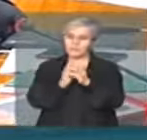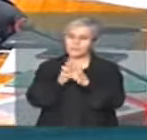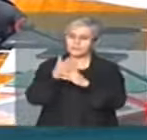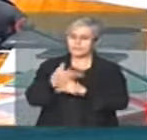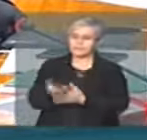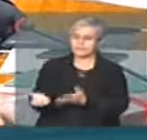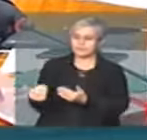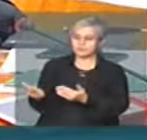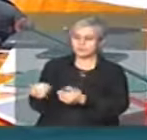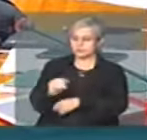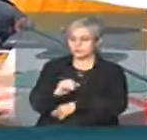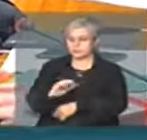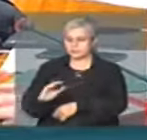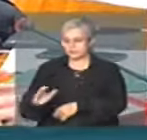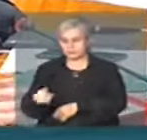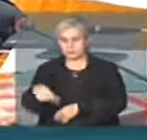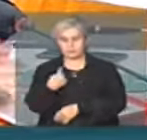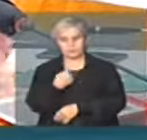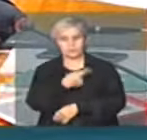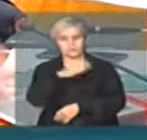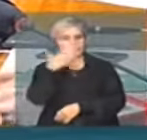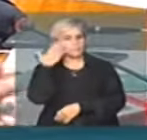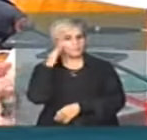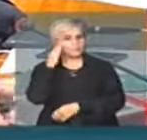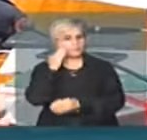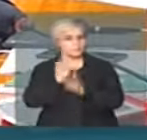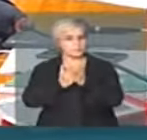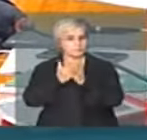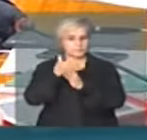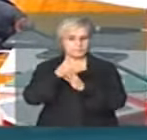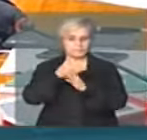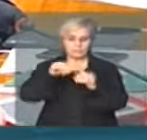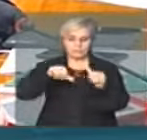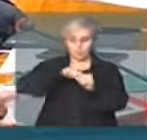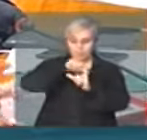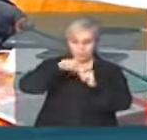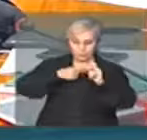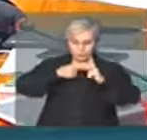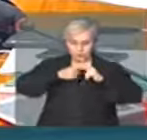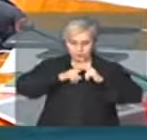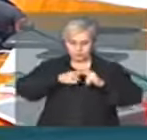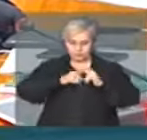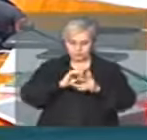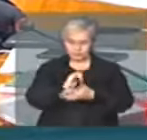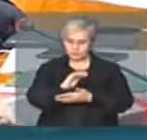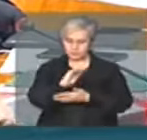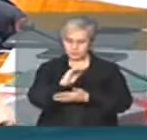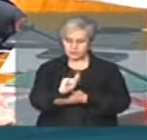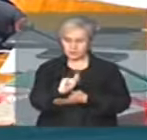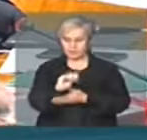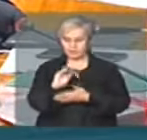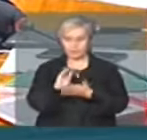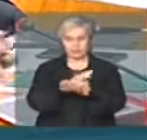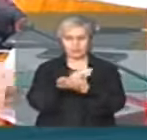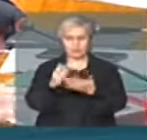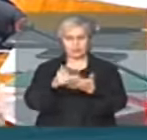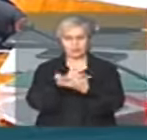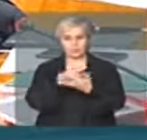Nós entendemos que, através de uma modificação do ECA, alguma coisa que